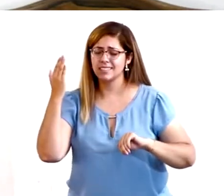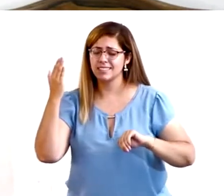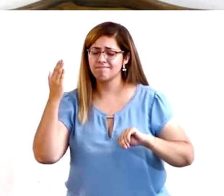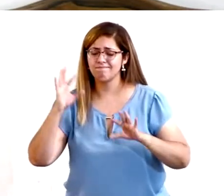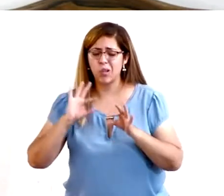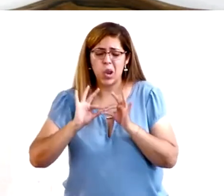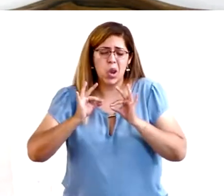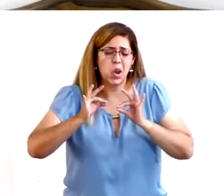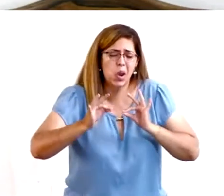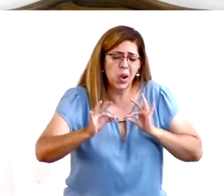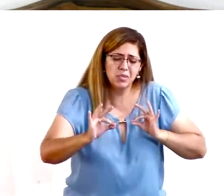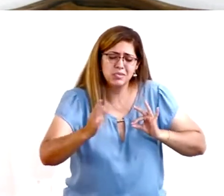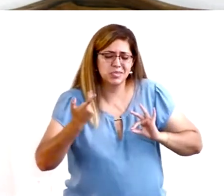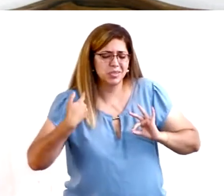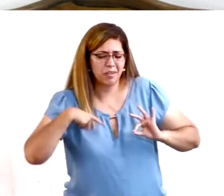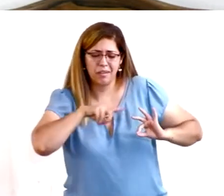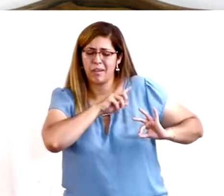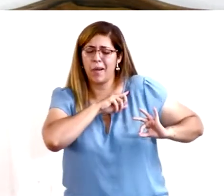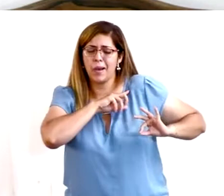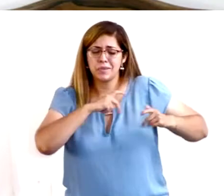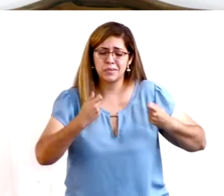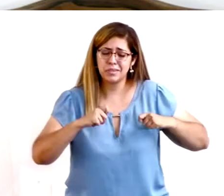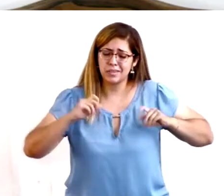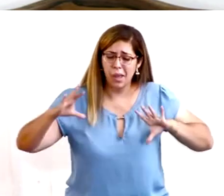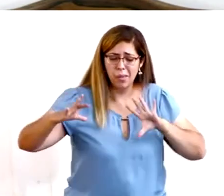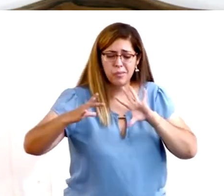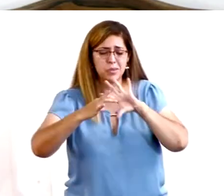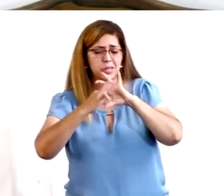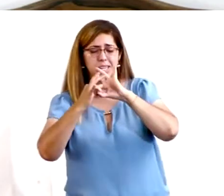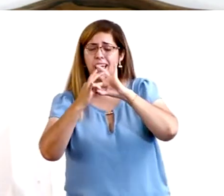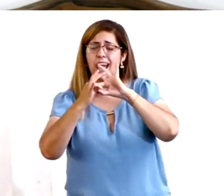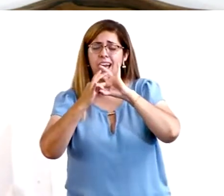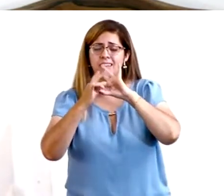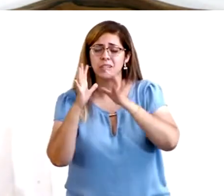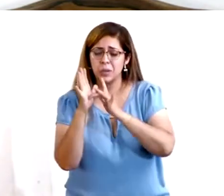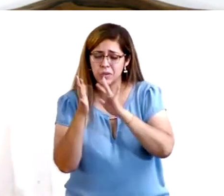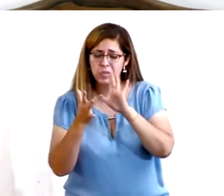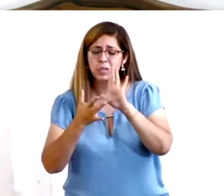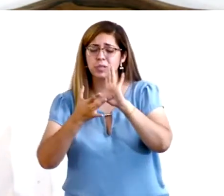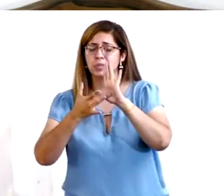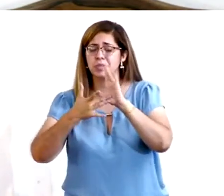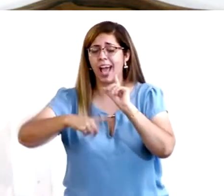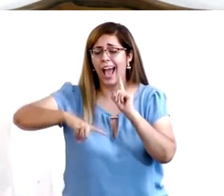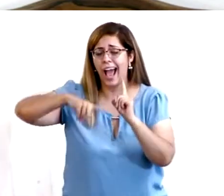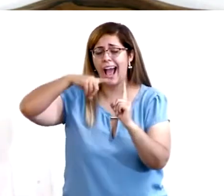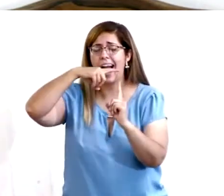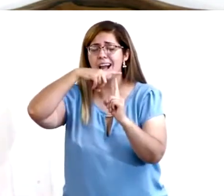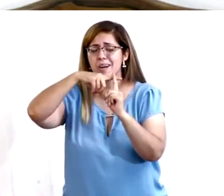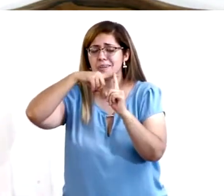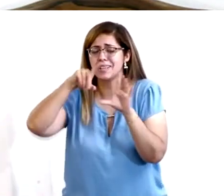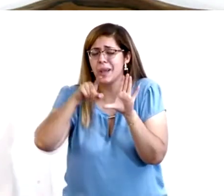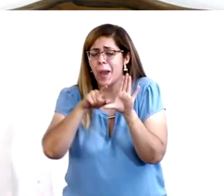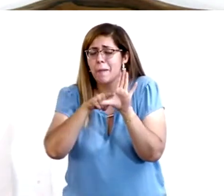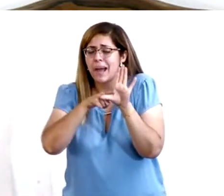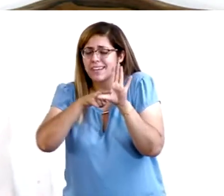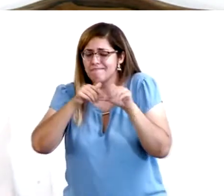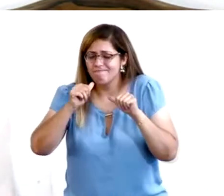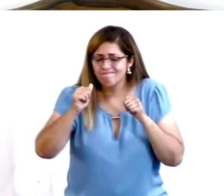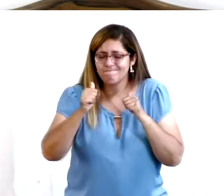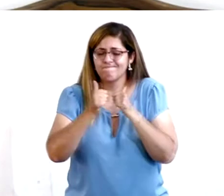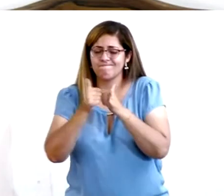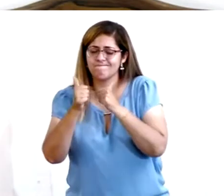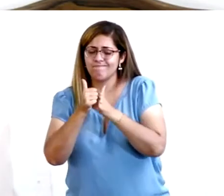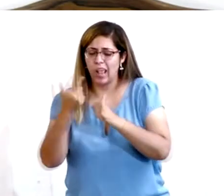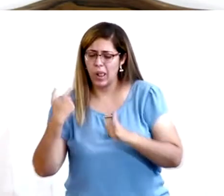ainda representa a morte. Senhor, mas a cruz chegou até o pezinho dessa criança. Ela